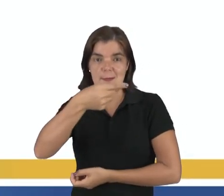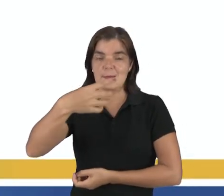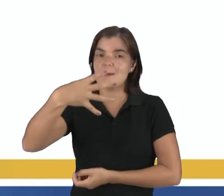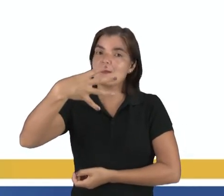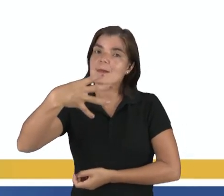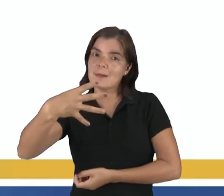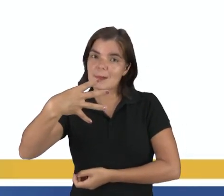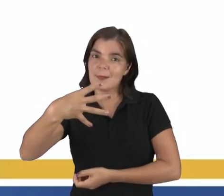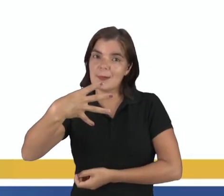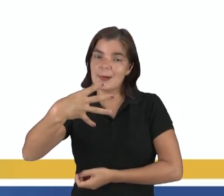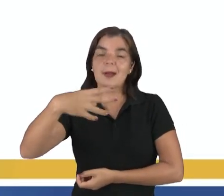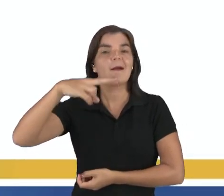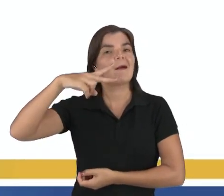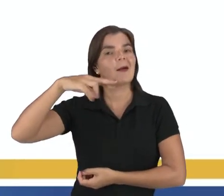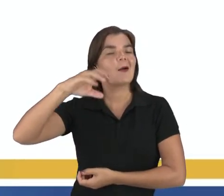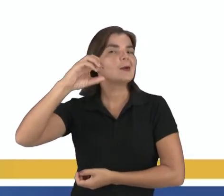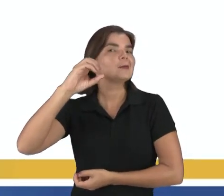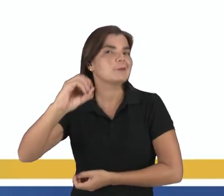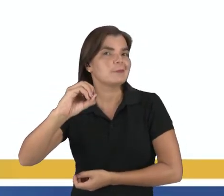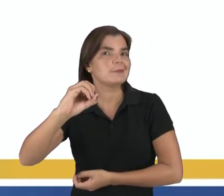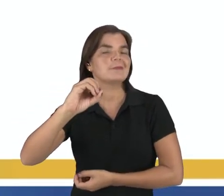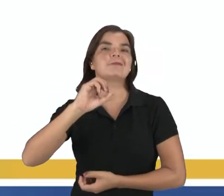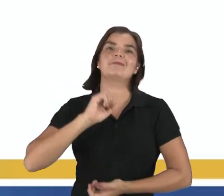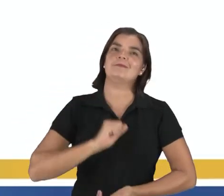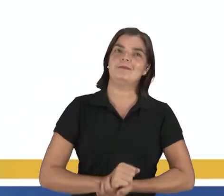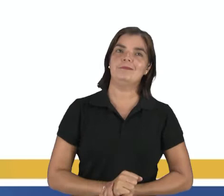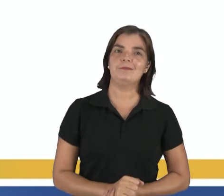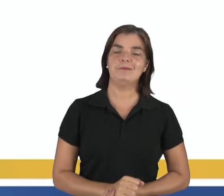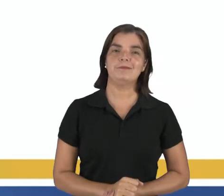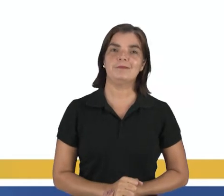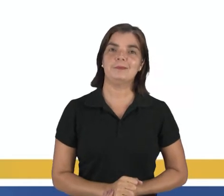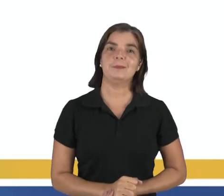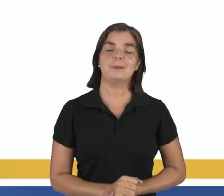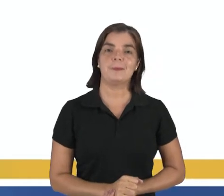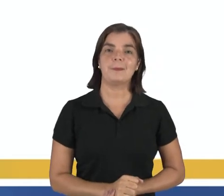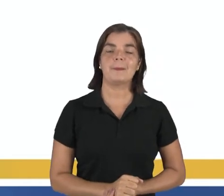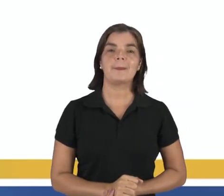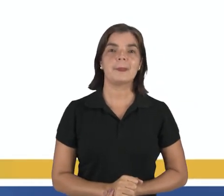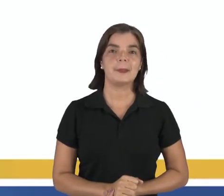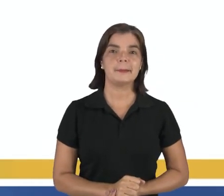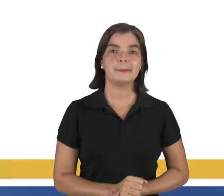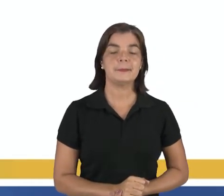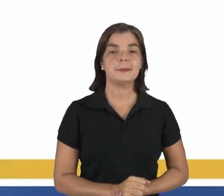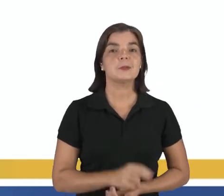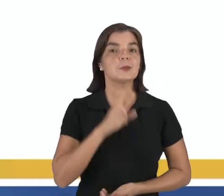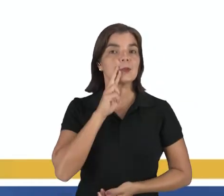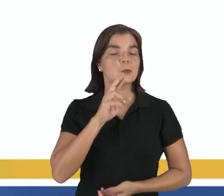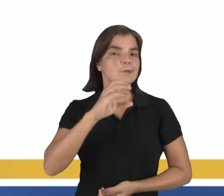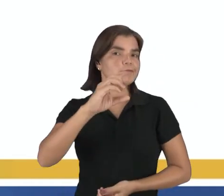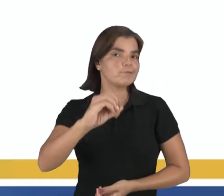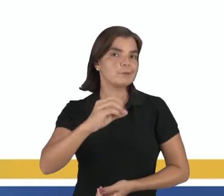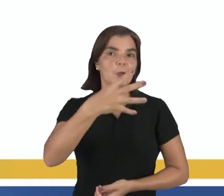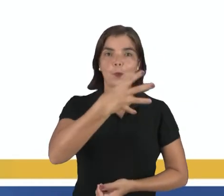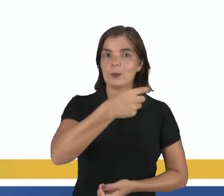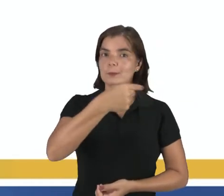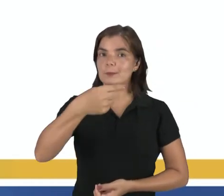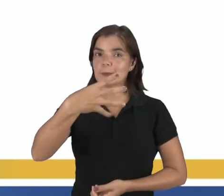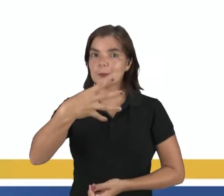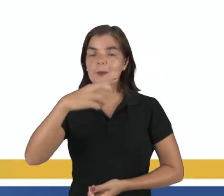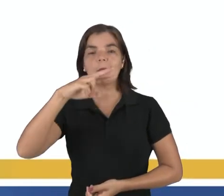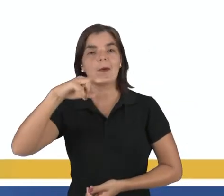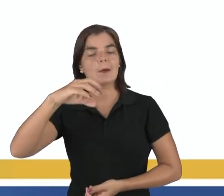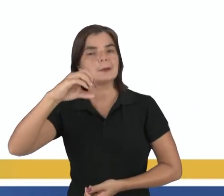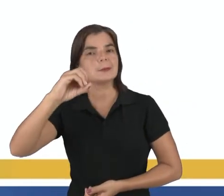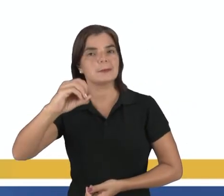a razão é, na verdade, o A índice 2 menos A o índice 1. Ou seja, 4